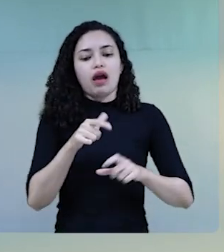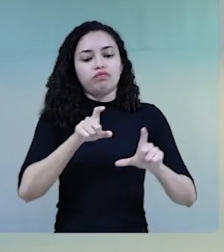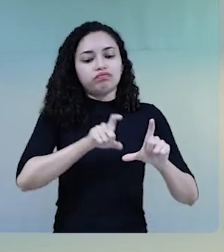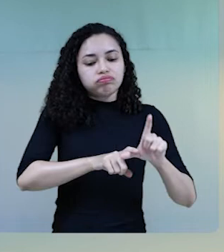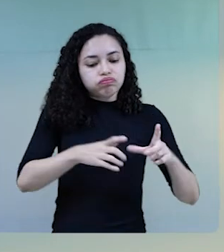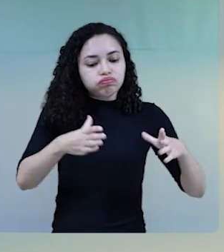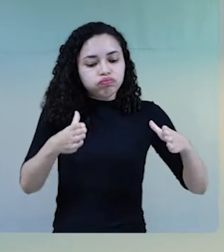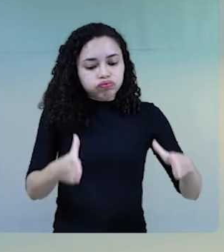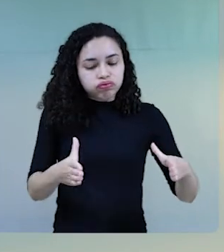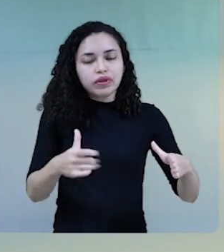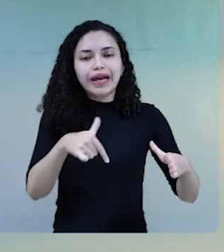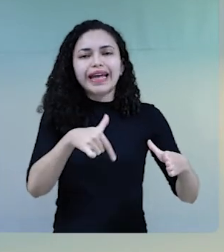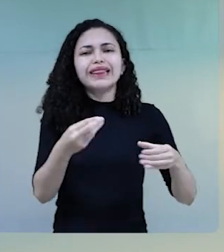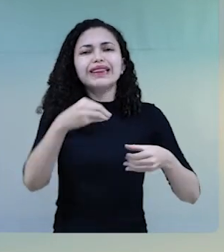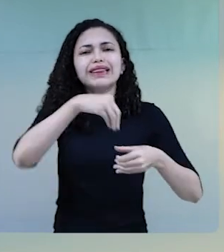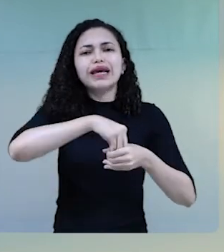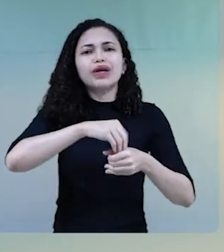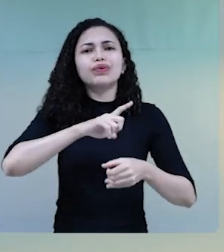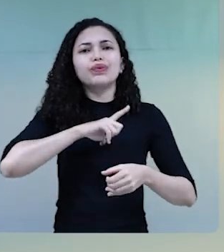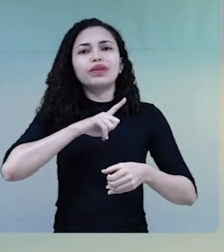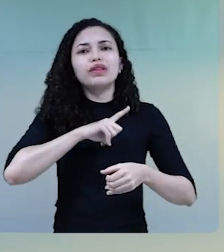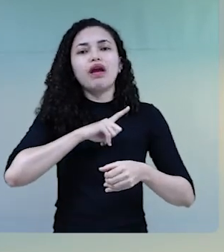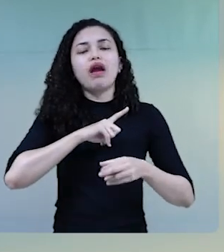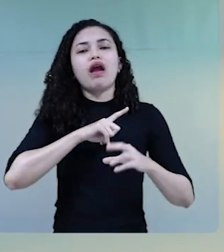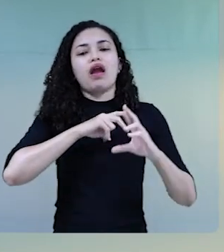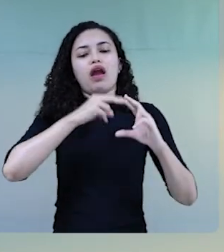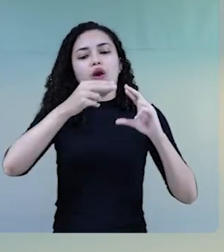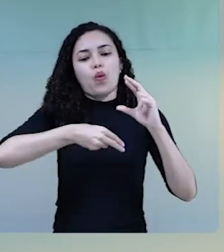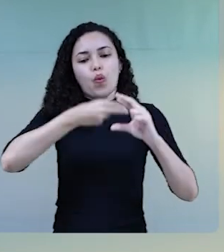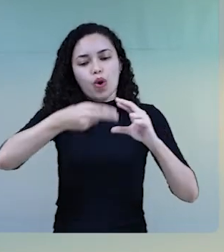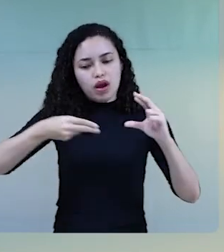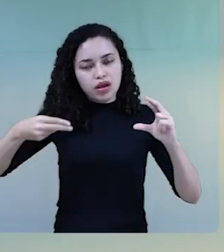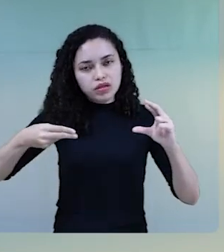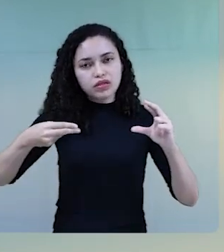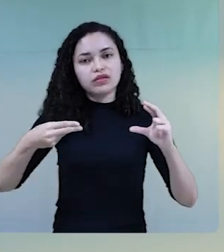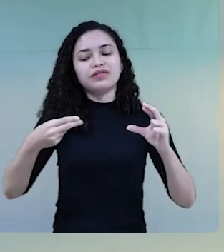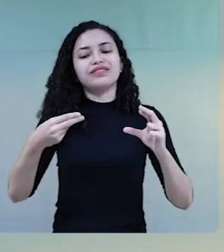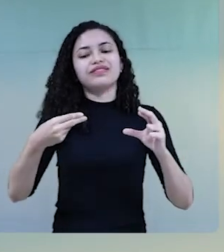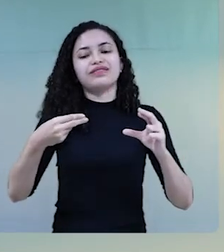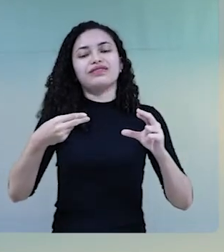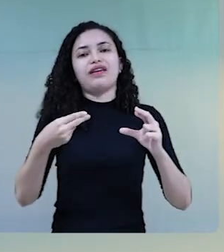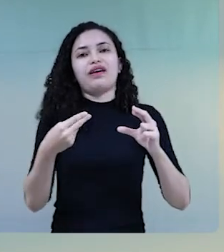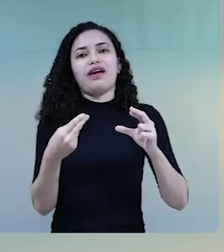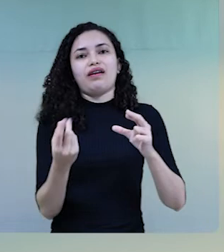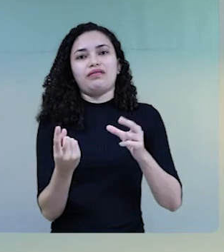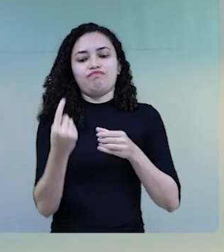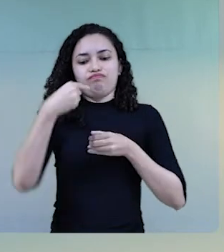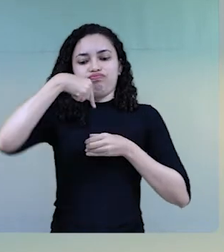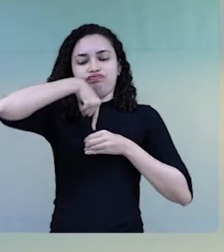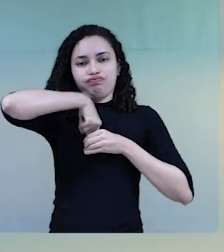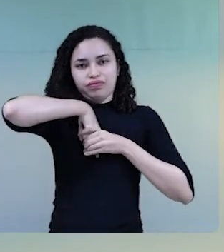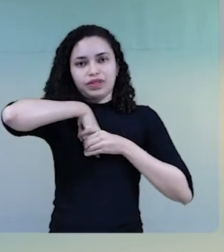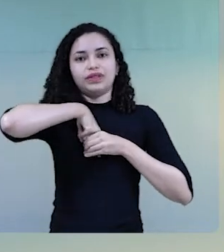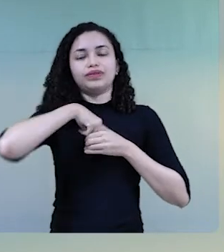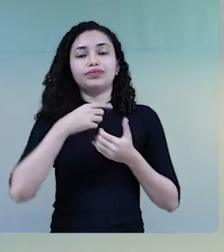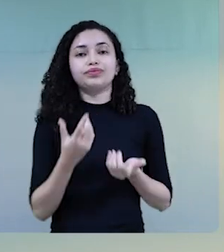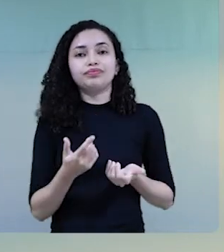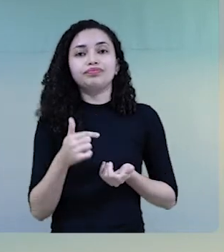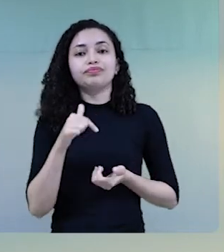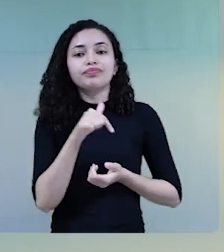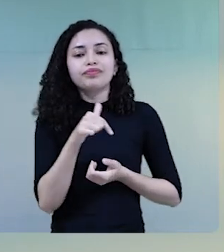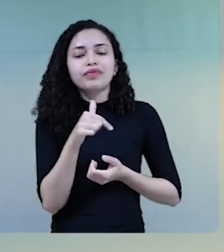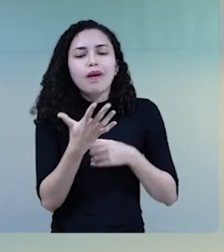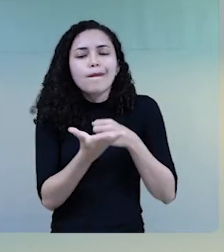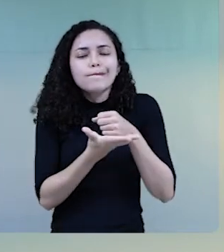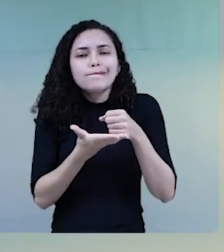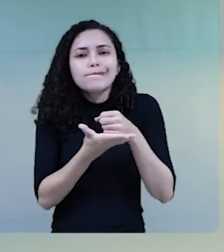gerador existe o quê? Uma resistência, o quê? Interna, tá? E dentro desse gerador ele vai passar o quê? Uma corrente elétrica. Então, fundamentos básicos